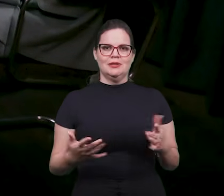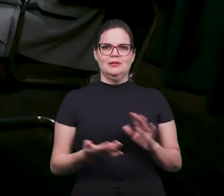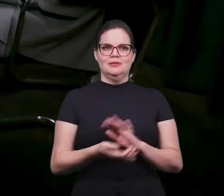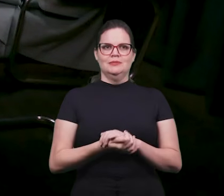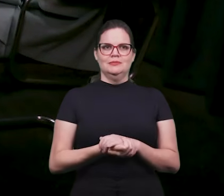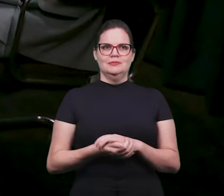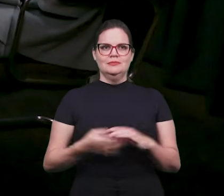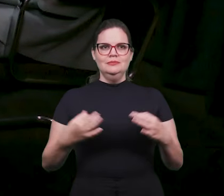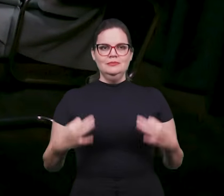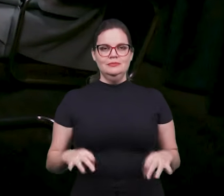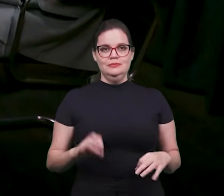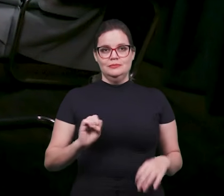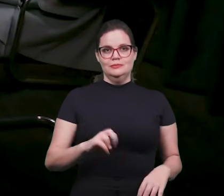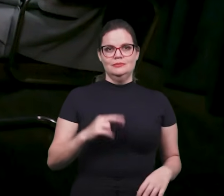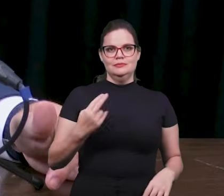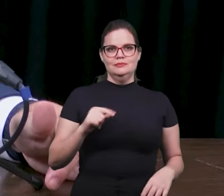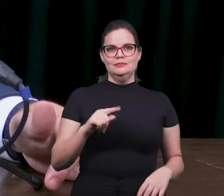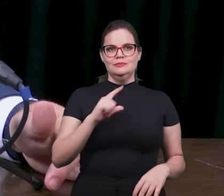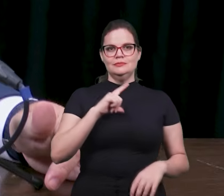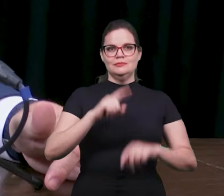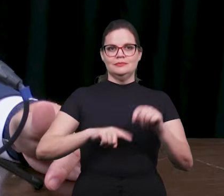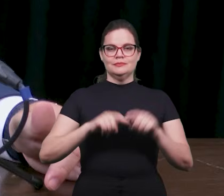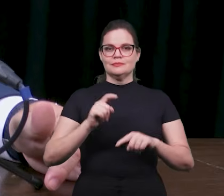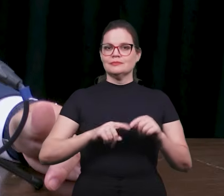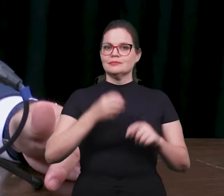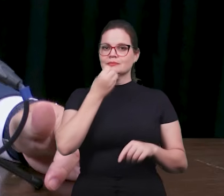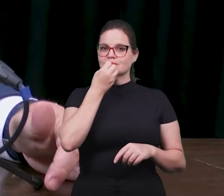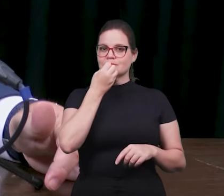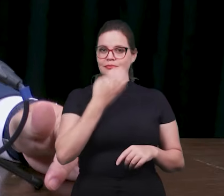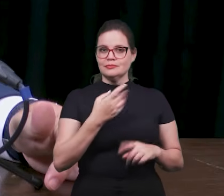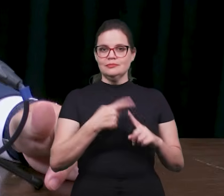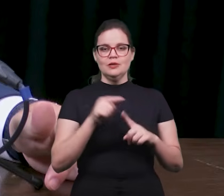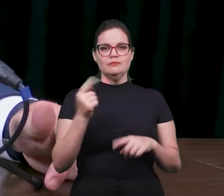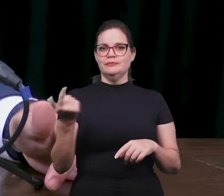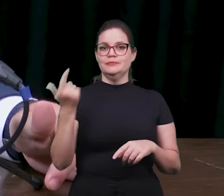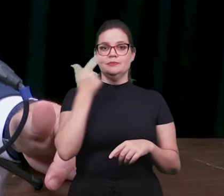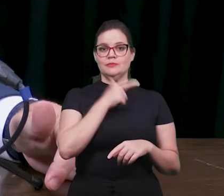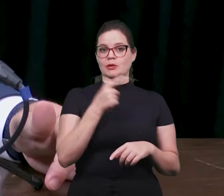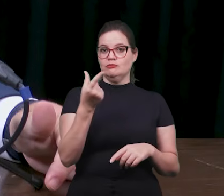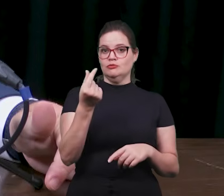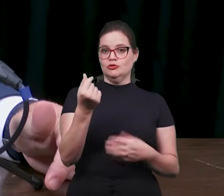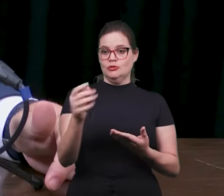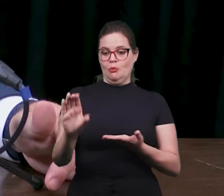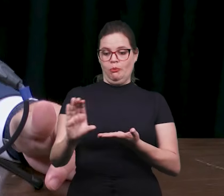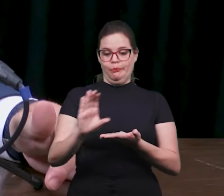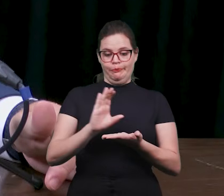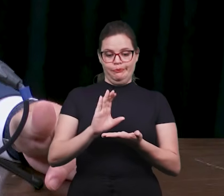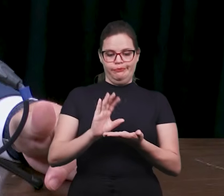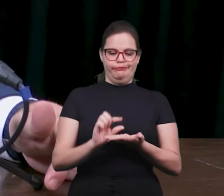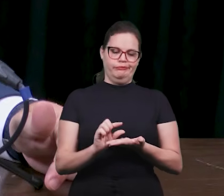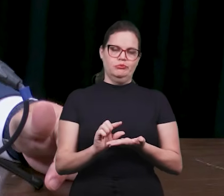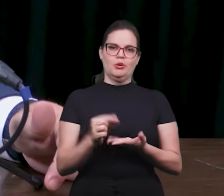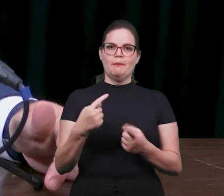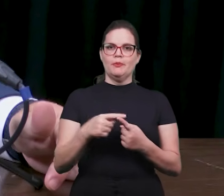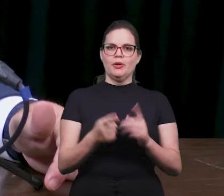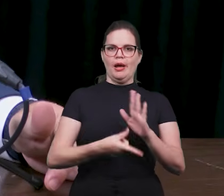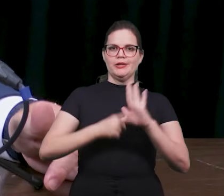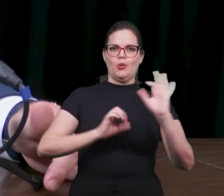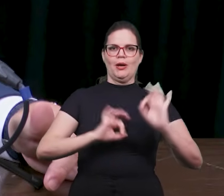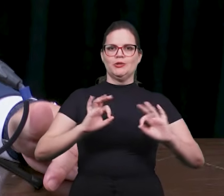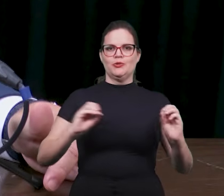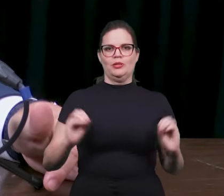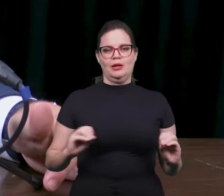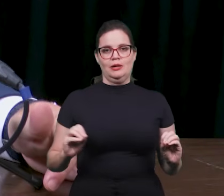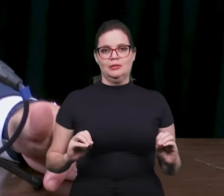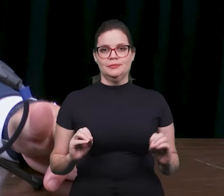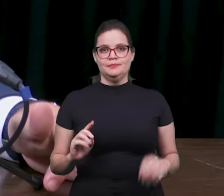produto, Exatamente. né? Ou você tem um produto bom e às vezes você não fatura aquilo que você Que deveria que faturar. você espera, porque às vezes você não tem essa